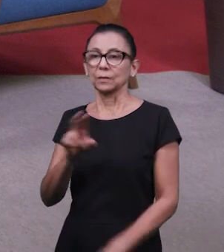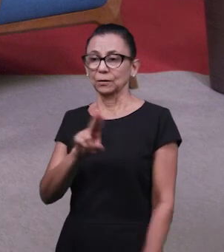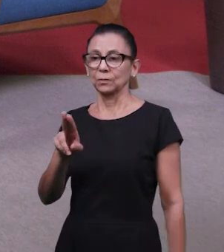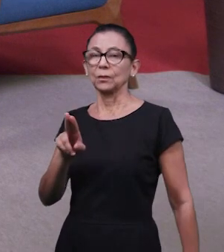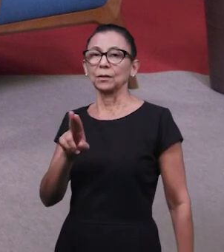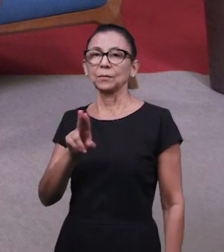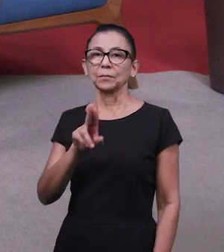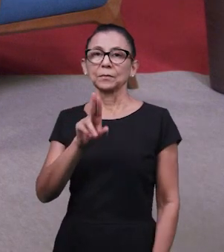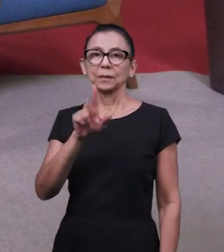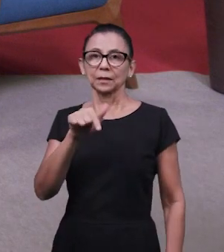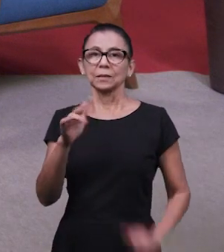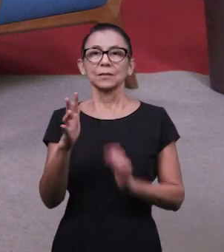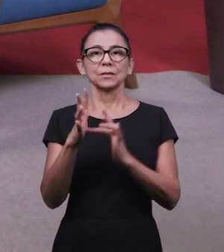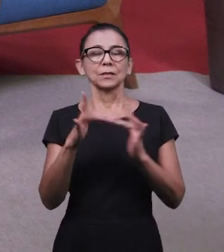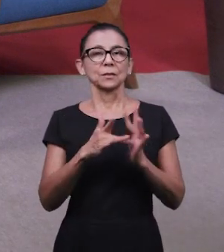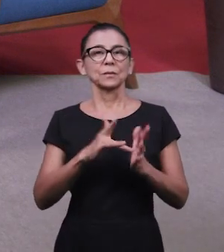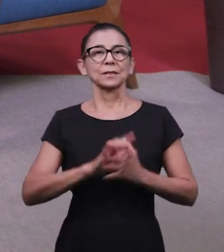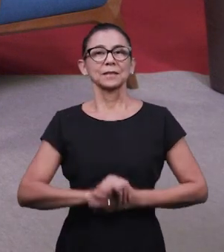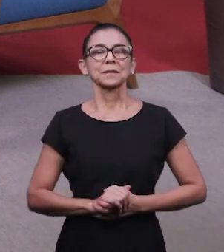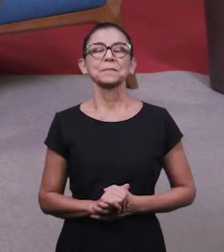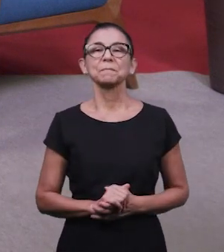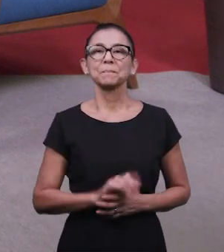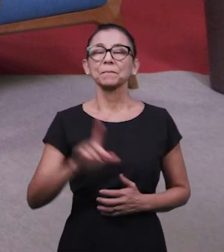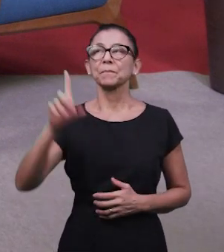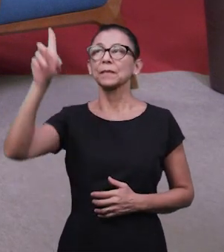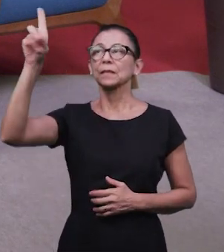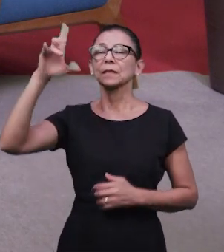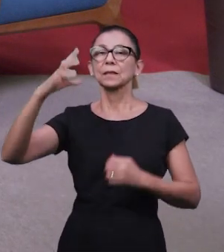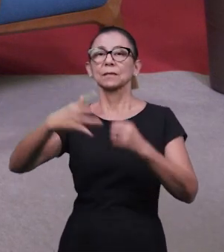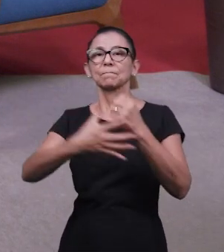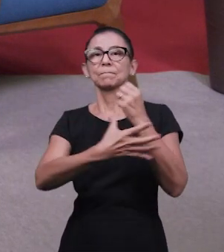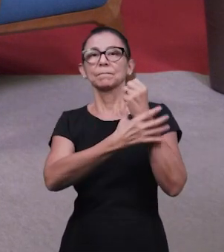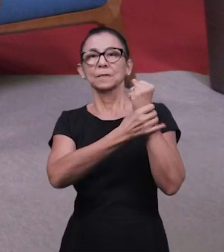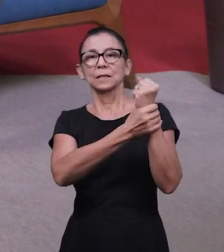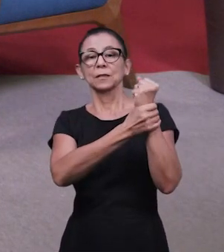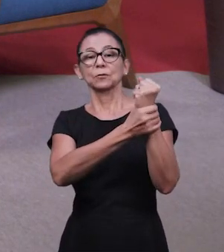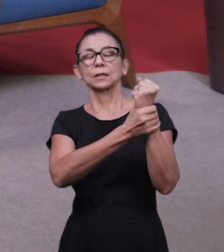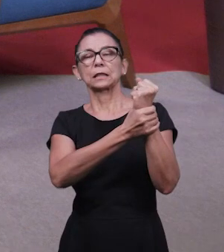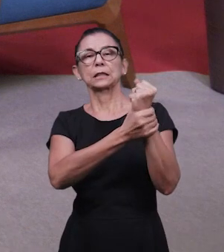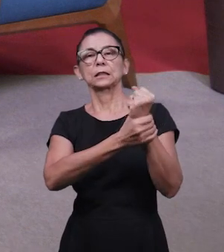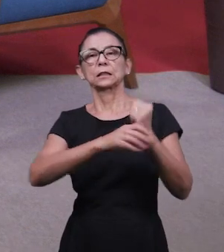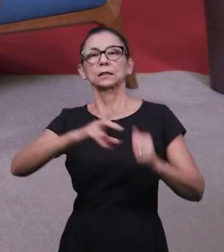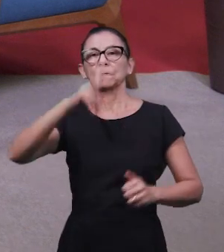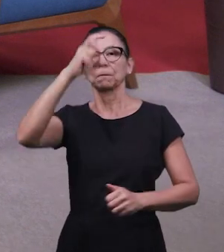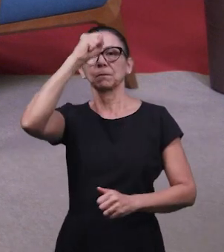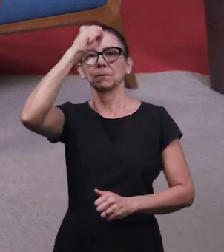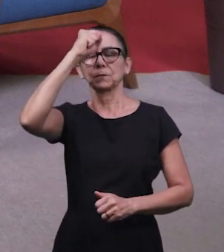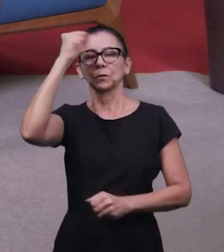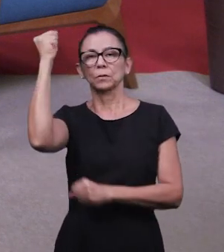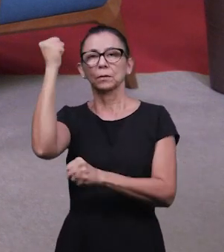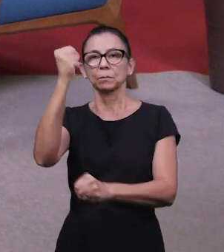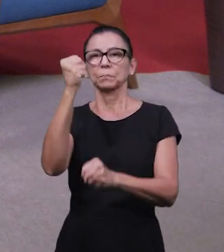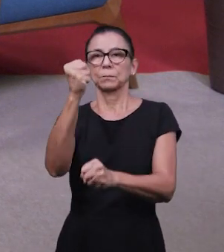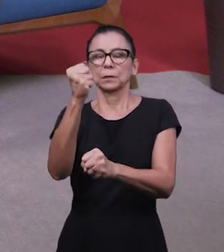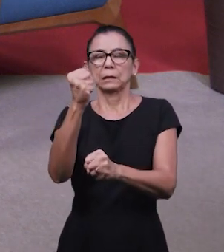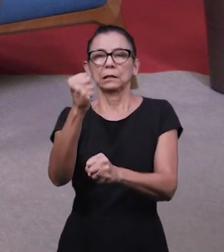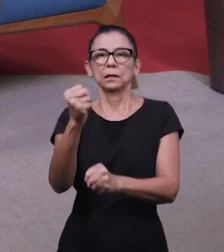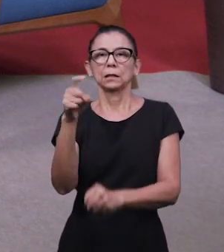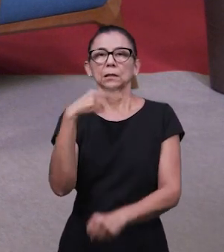de um escape. Ele precisa de uma rota de fuga, uma rota de salvação. Glória a E Deus. essa rota,